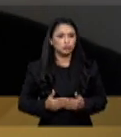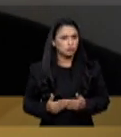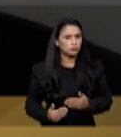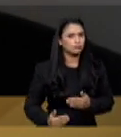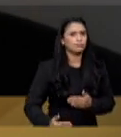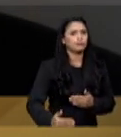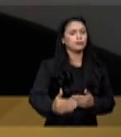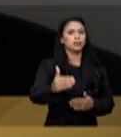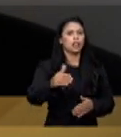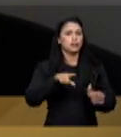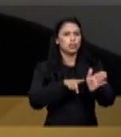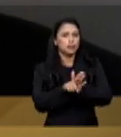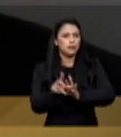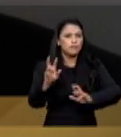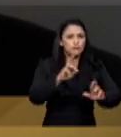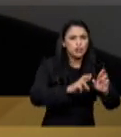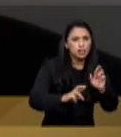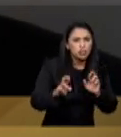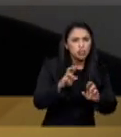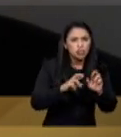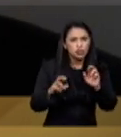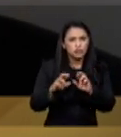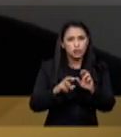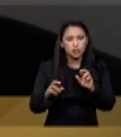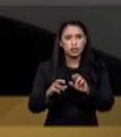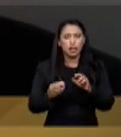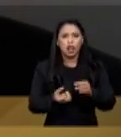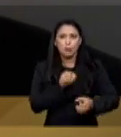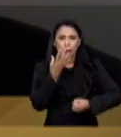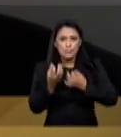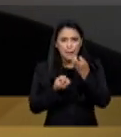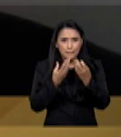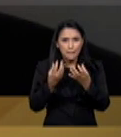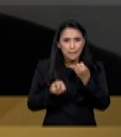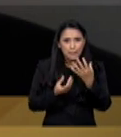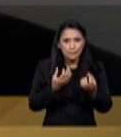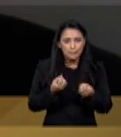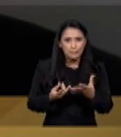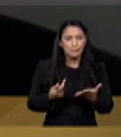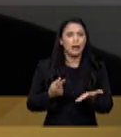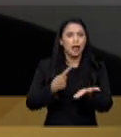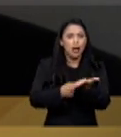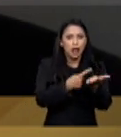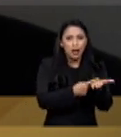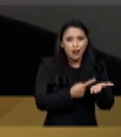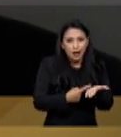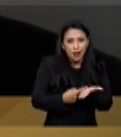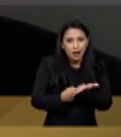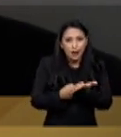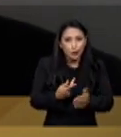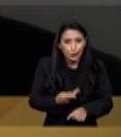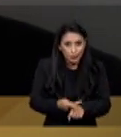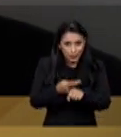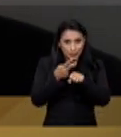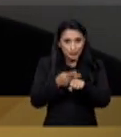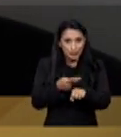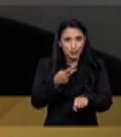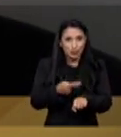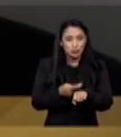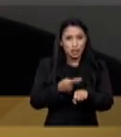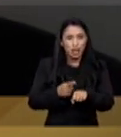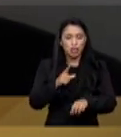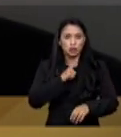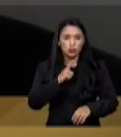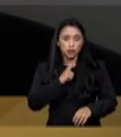o avanço das investigações e acordos de colaboração premiada, firmados por agentes envolvidos nas